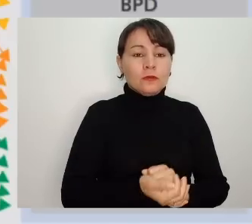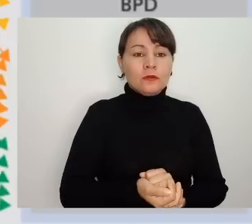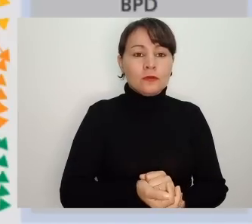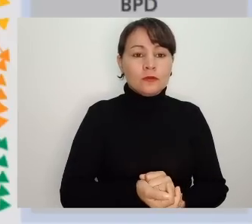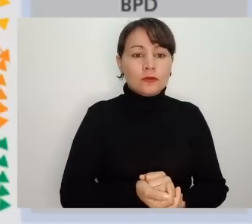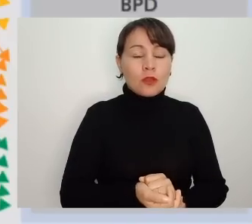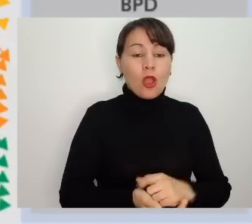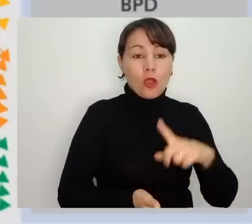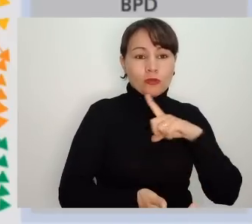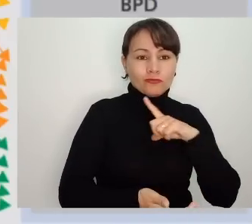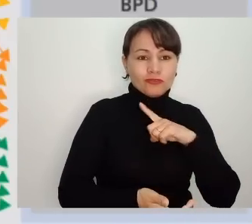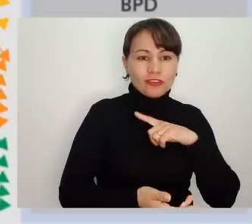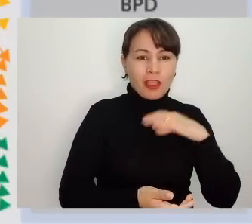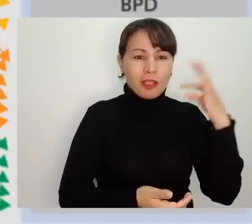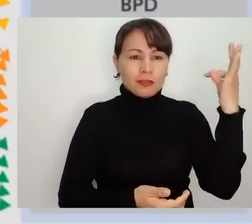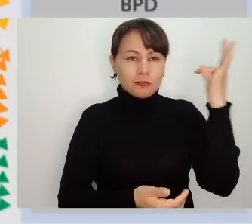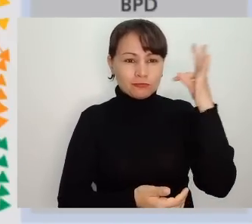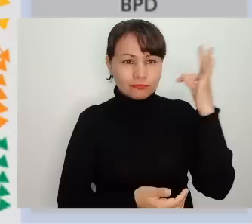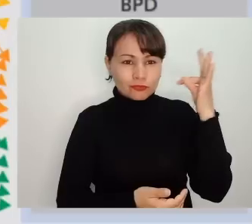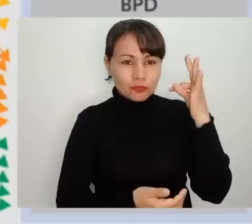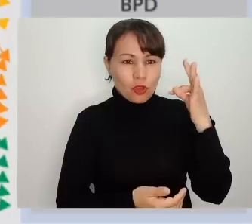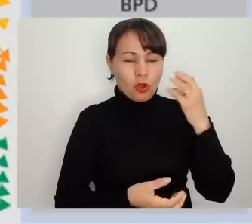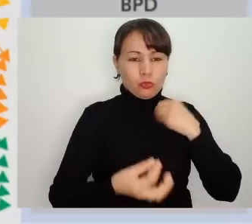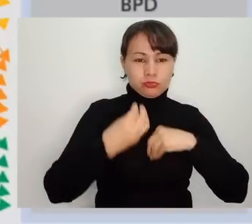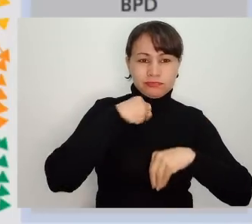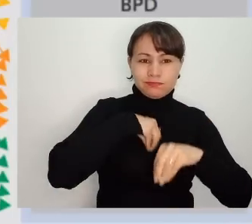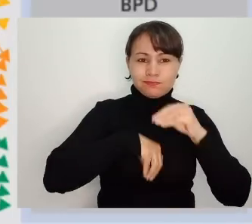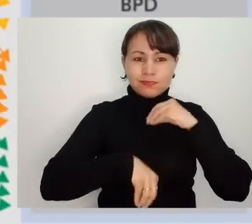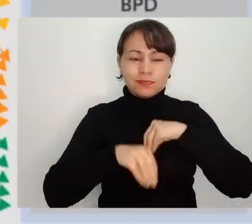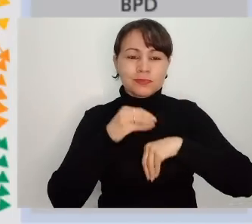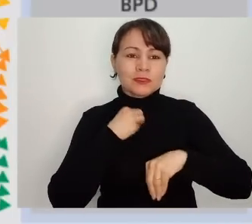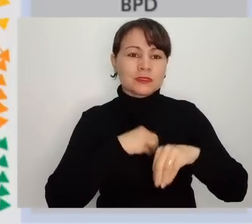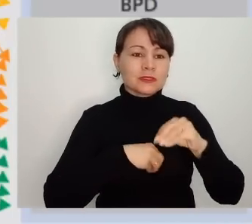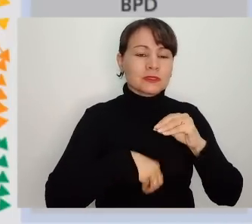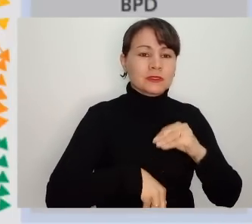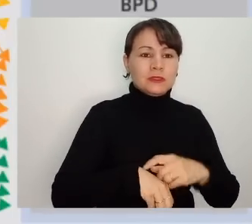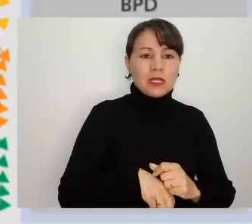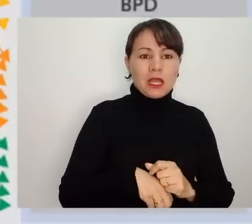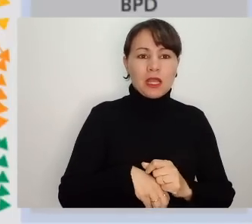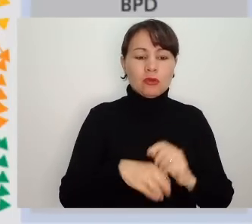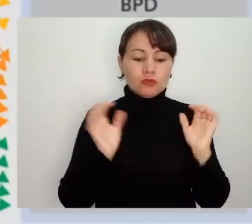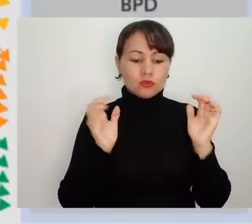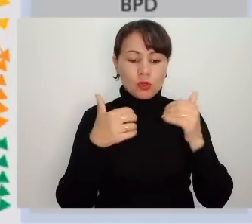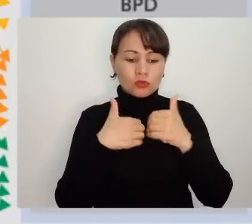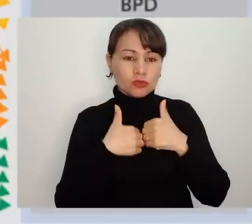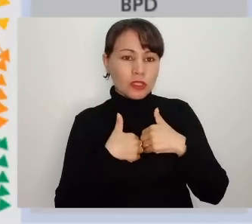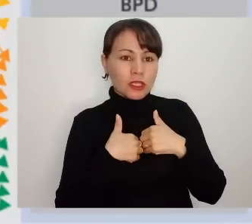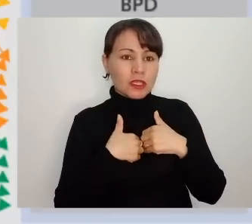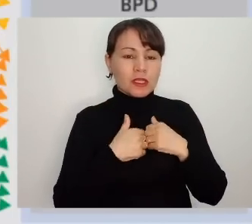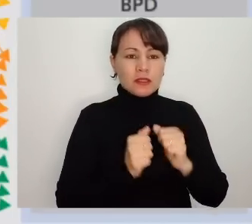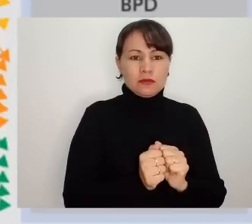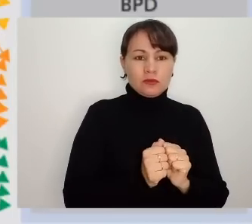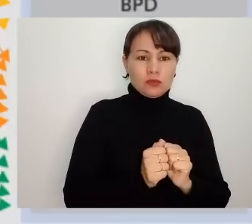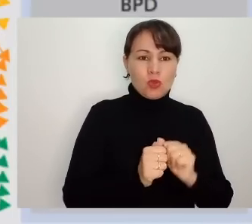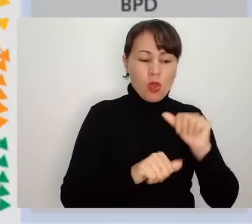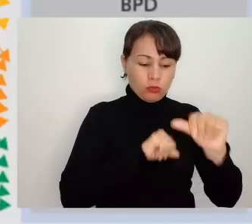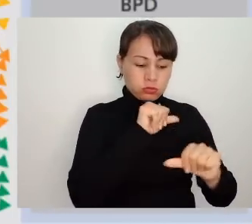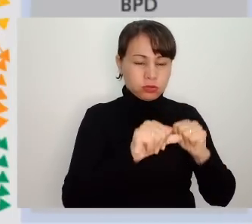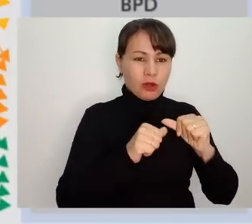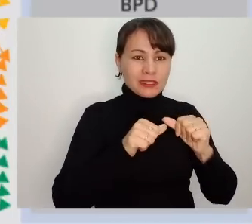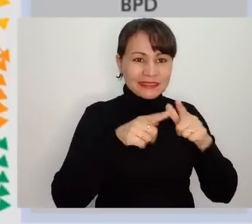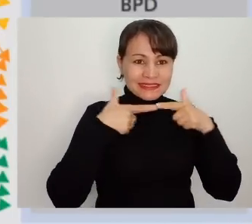onde existe transtornos, como, por exemplo, depressão, bipolaridade, transtorno do espectro do autismo,